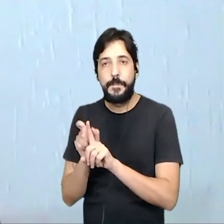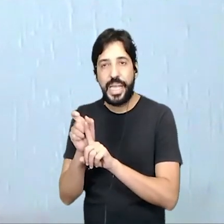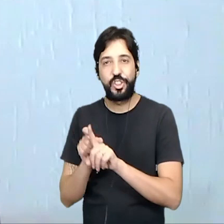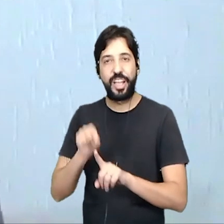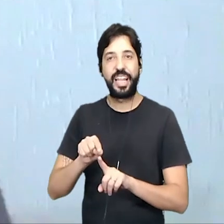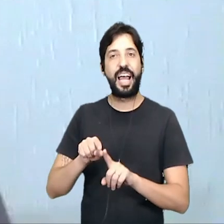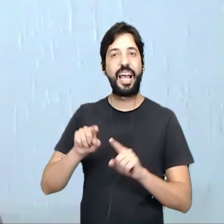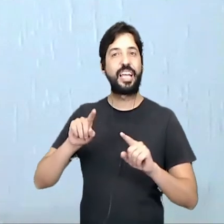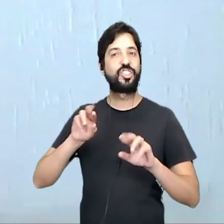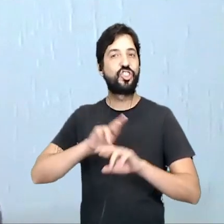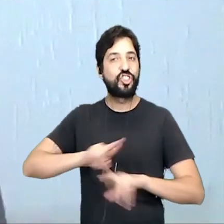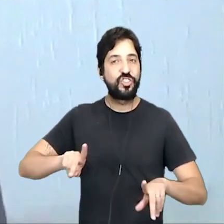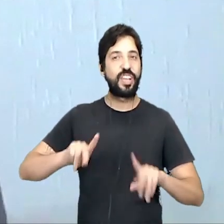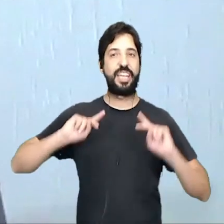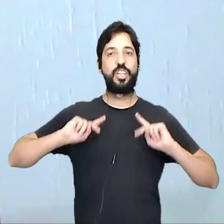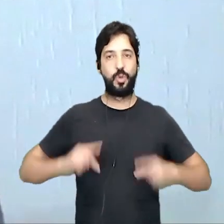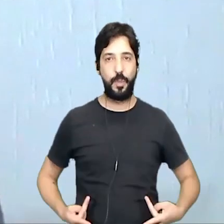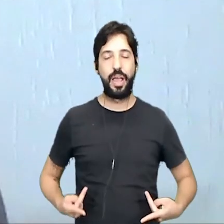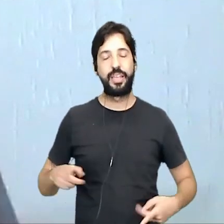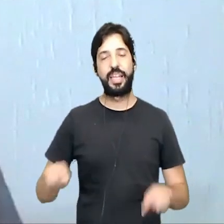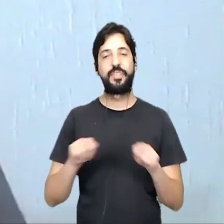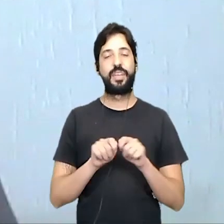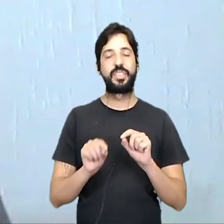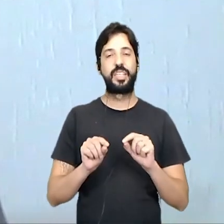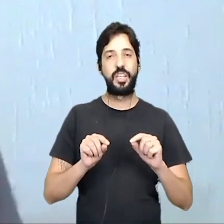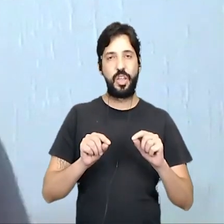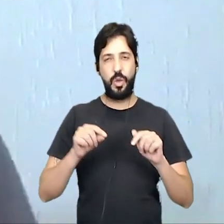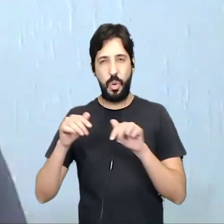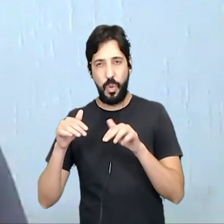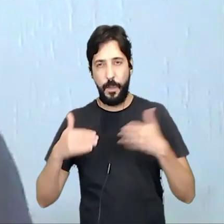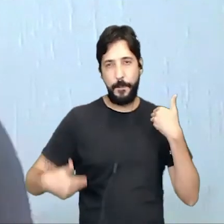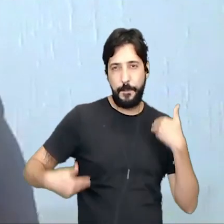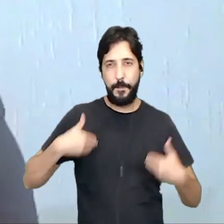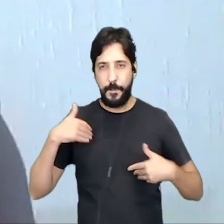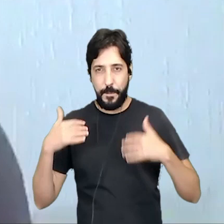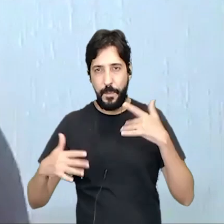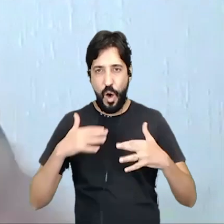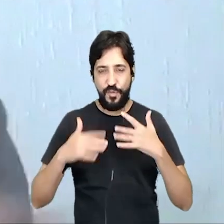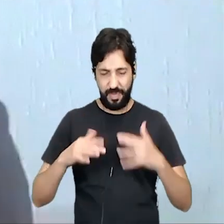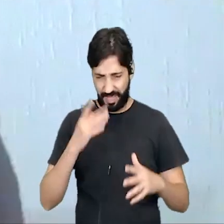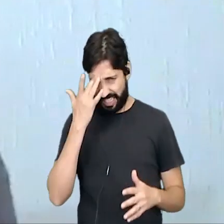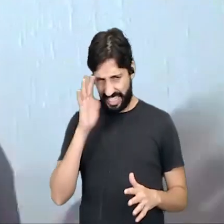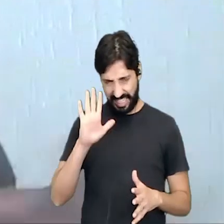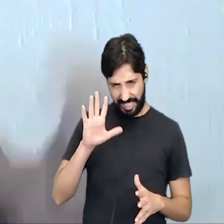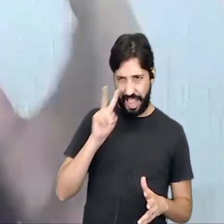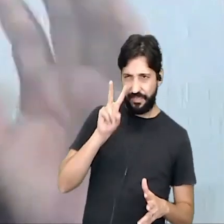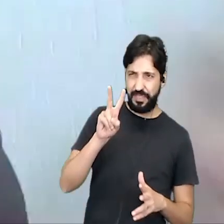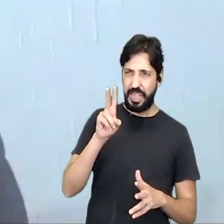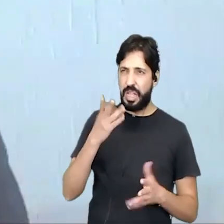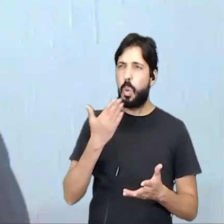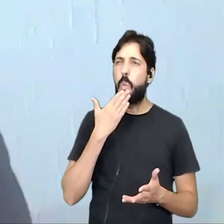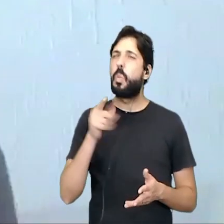dos caranguejos, a gente também tinha um neto, né, esse querido Ernesto Neto, que fazia um movimento esquisito ali no palco, que ele